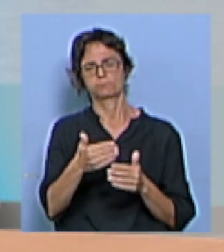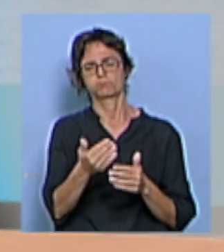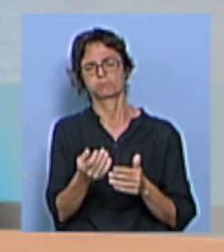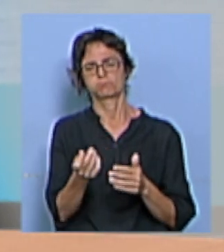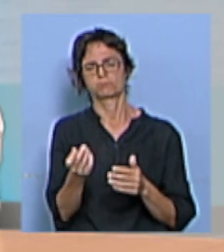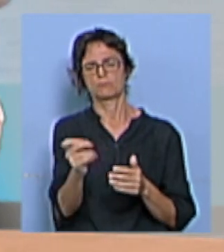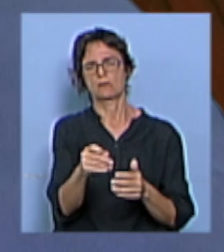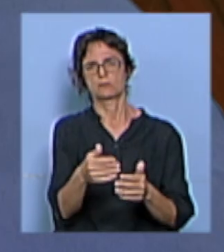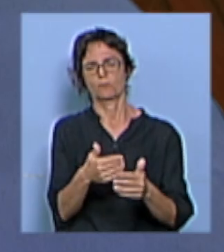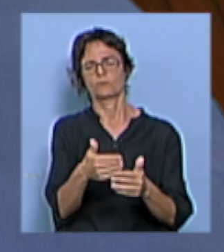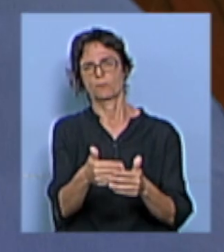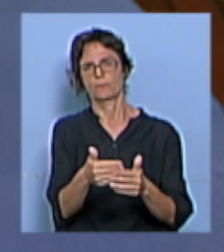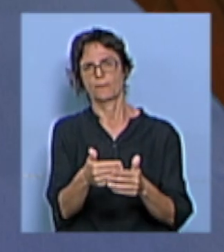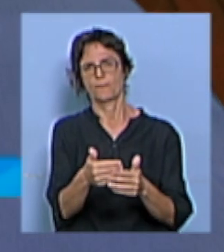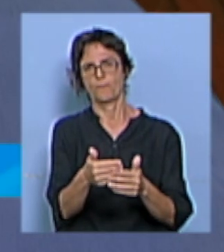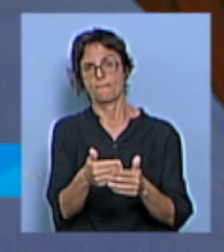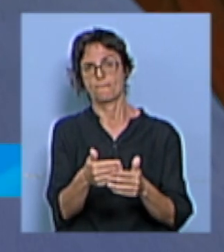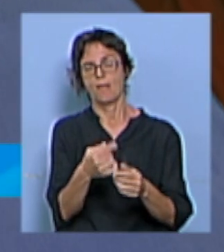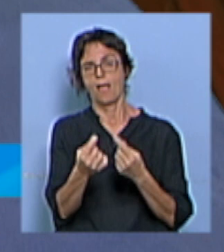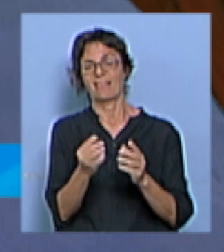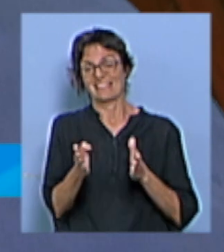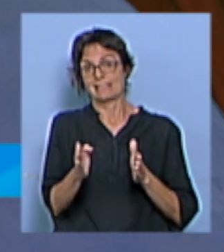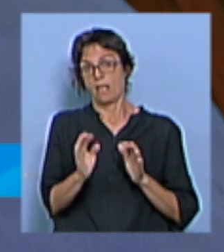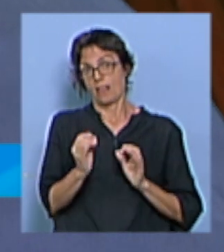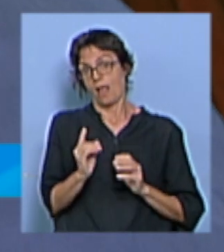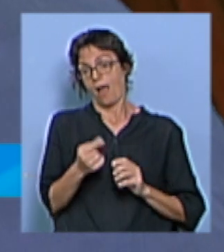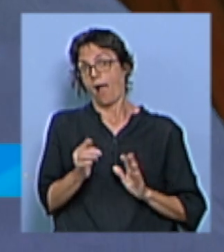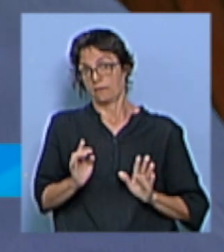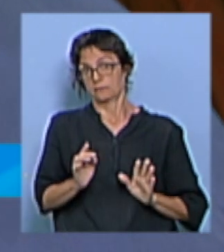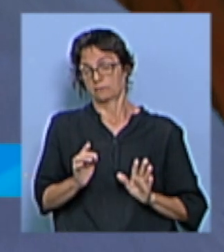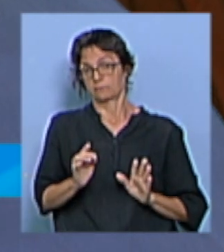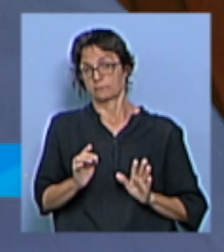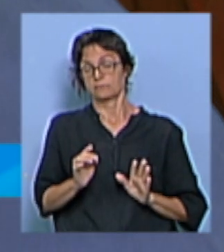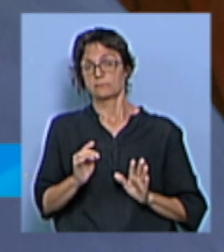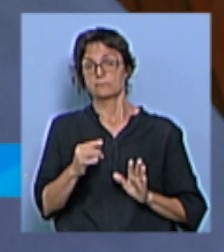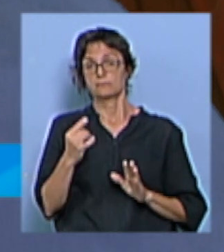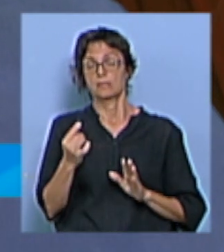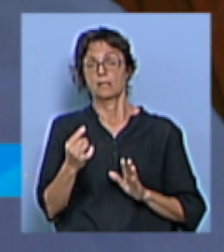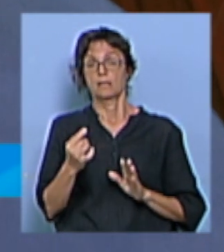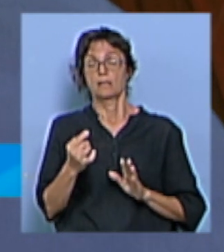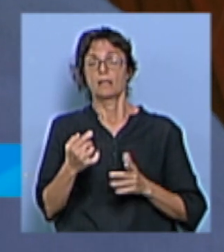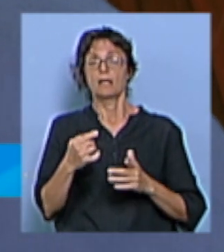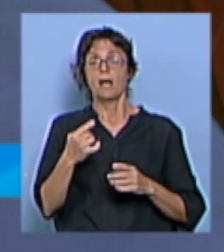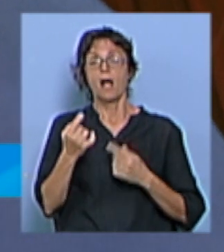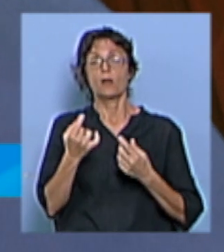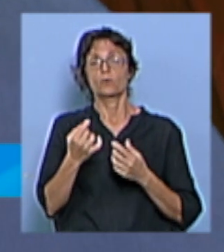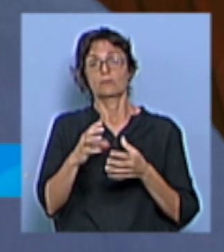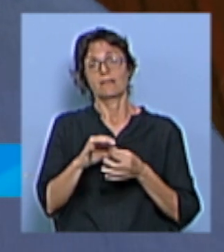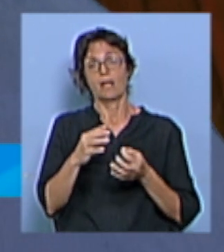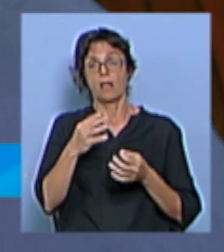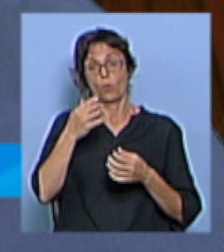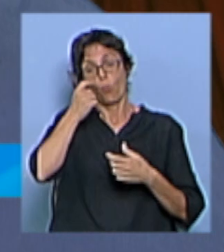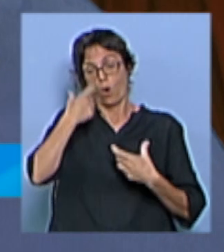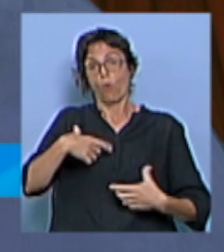biológicos, portanto temos necessidades, umas naturais, outras secundárias. Muitas vezes as secundárias são mais fortes